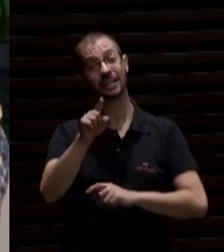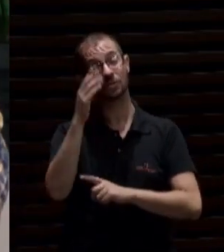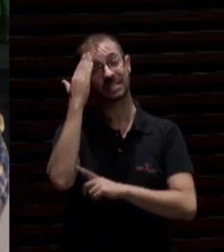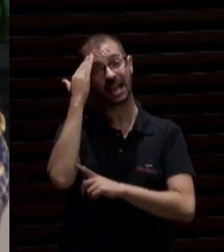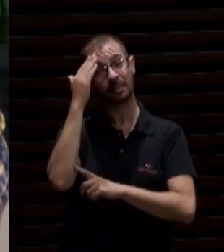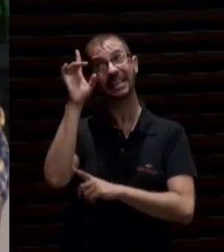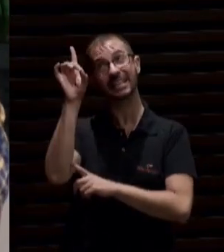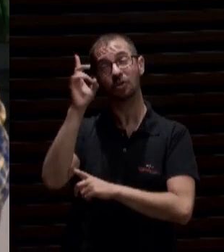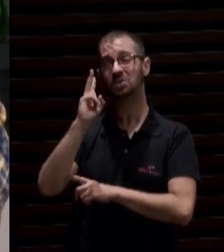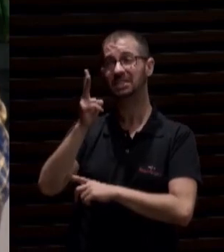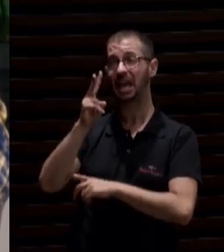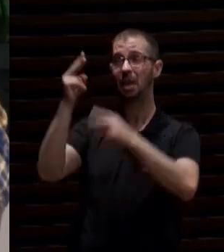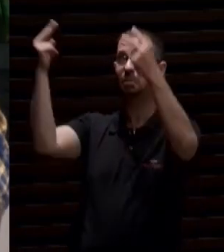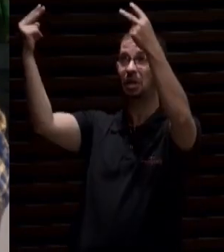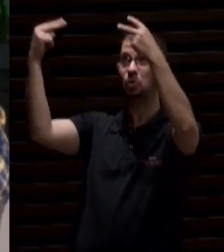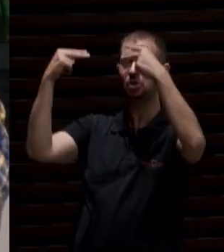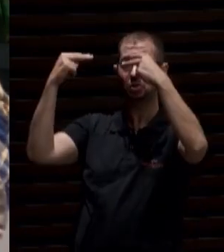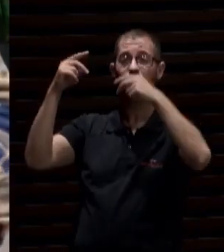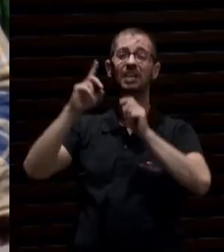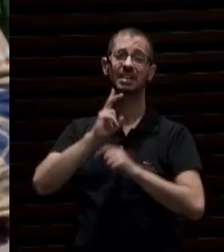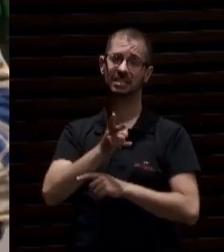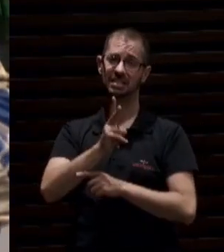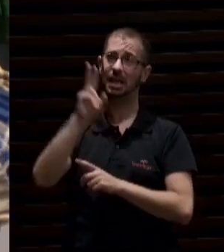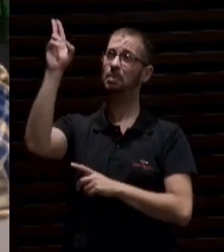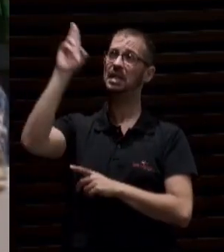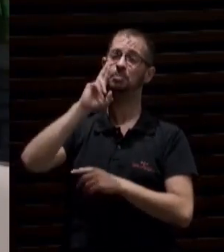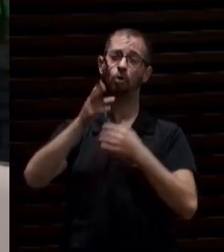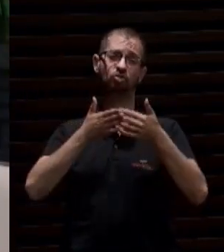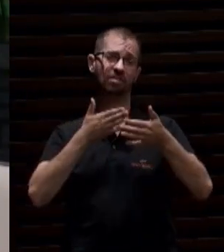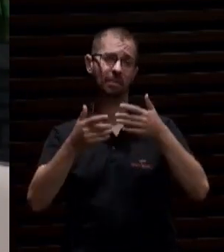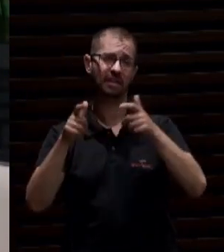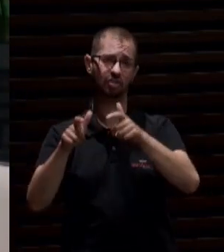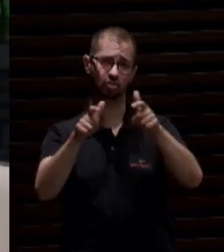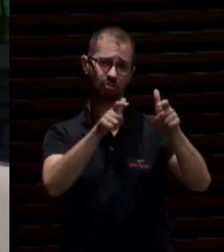nos escuta e ele sempre nos responde, independente de onde nós estivermos.